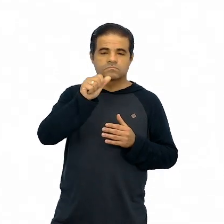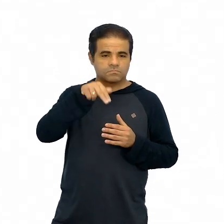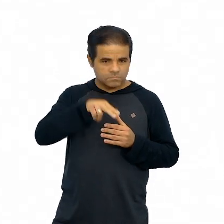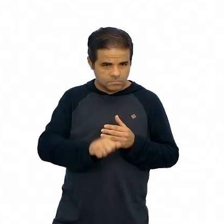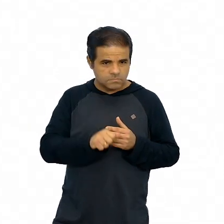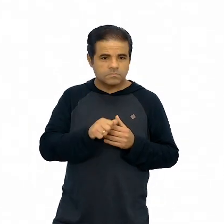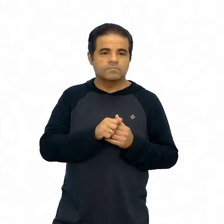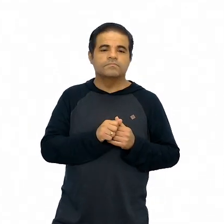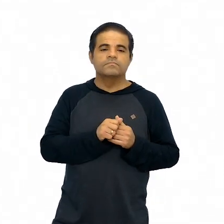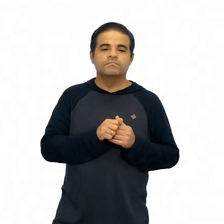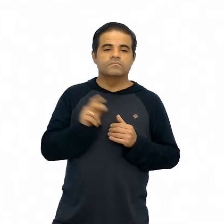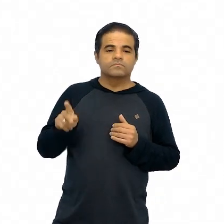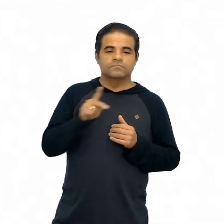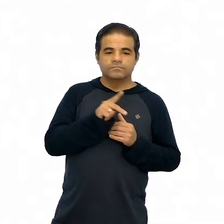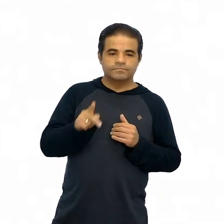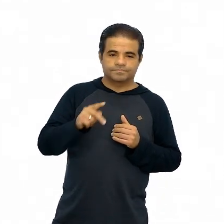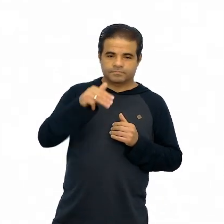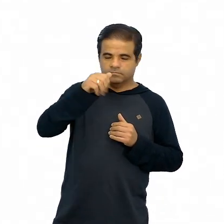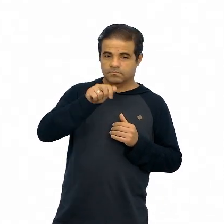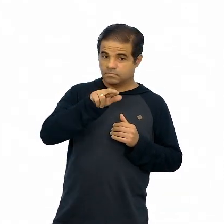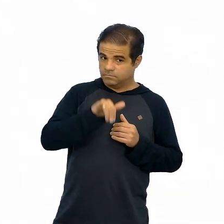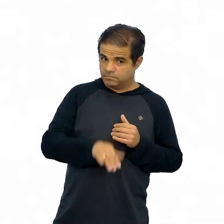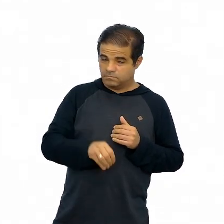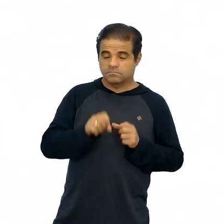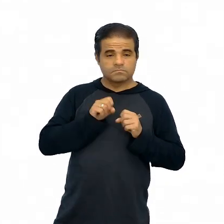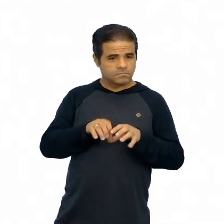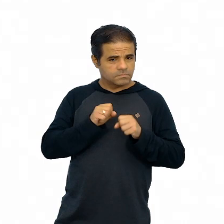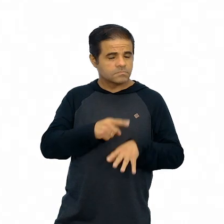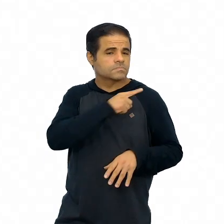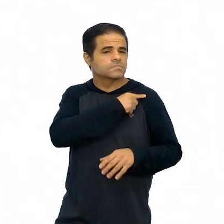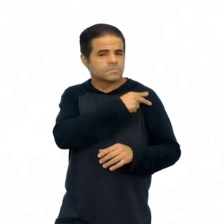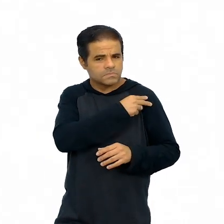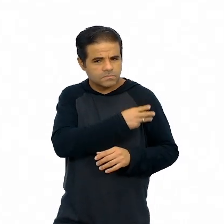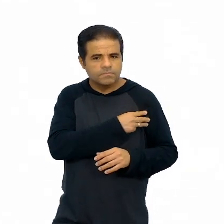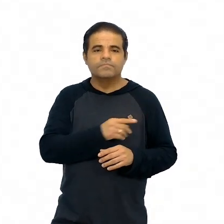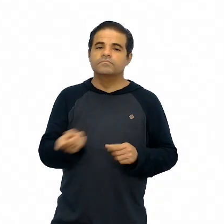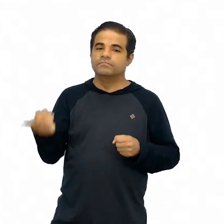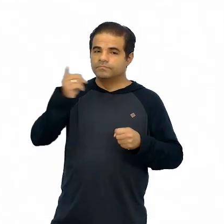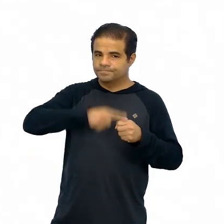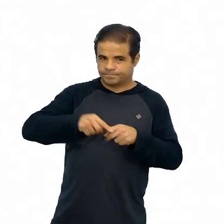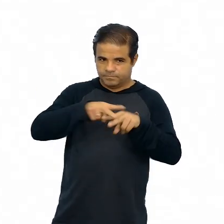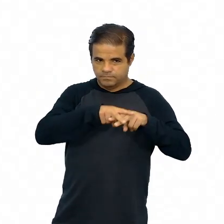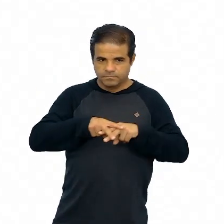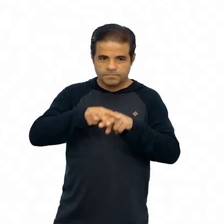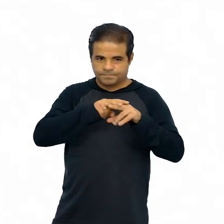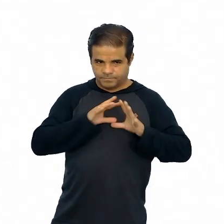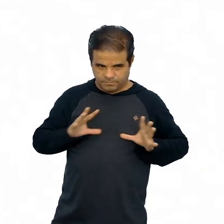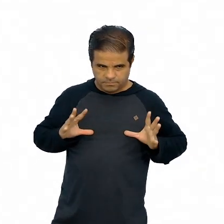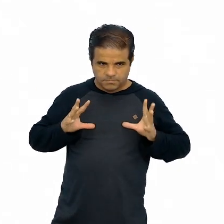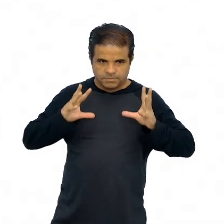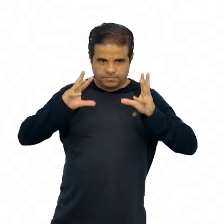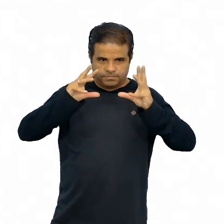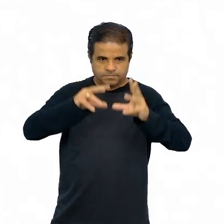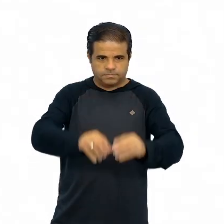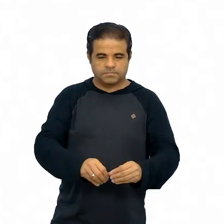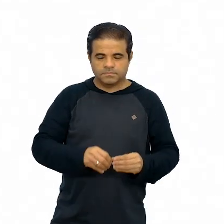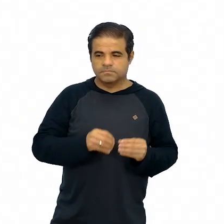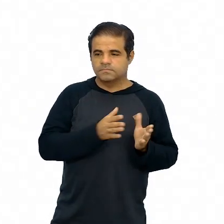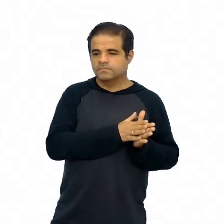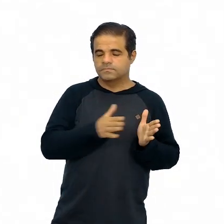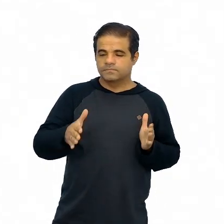finais e o professor Marco para o ensino médio vão fazer aí uma retomada de tudo o que aconteceu nesse